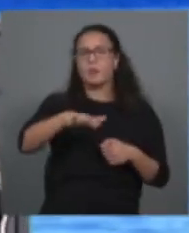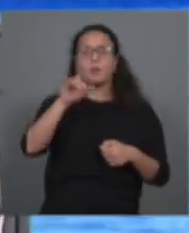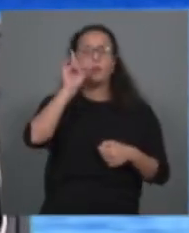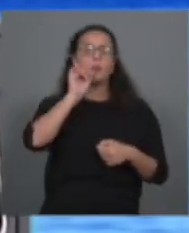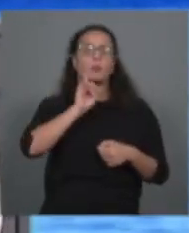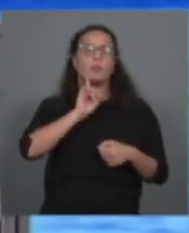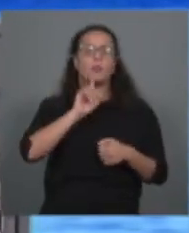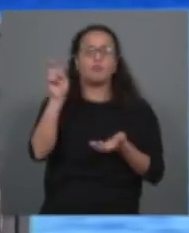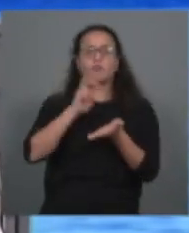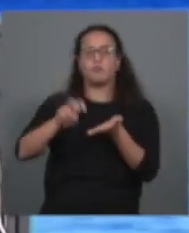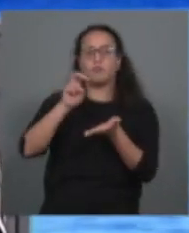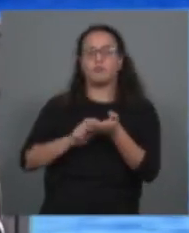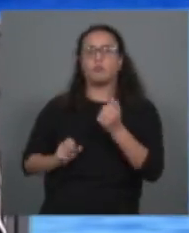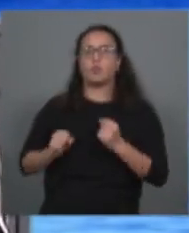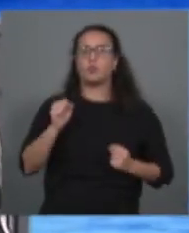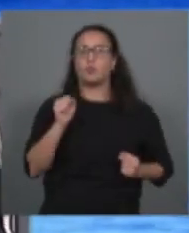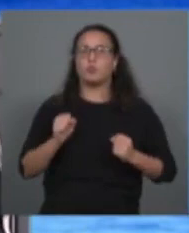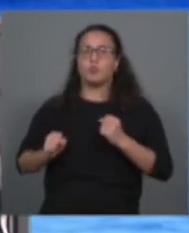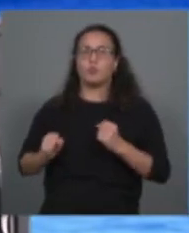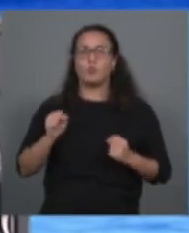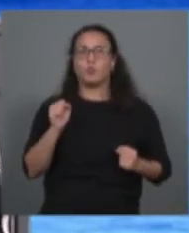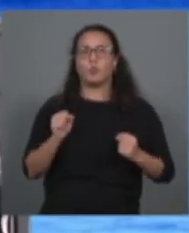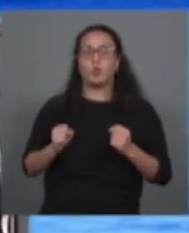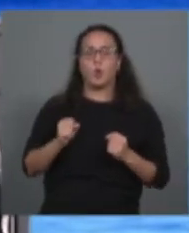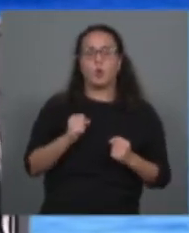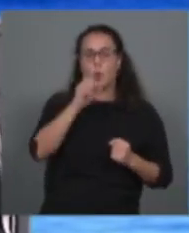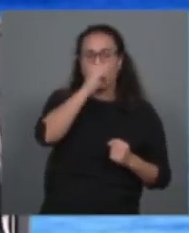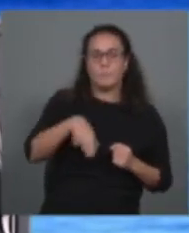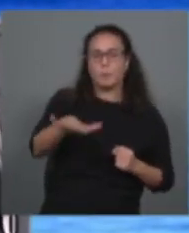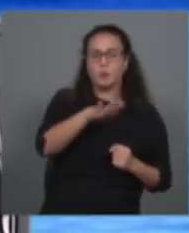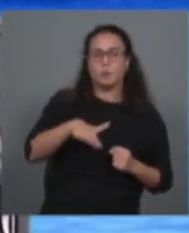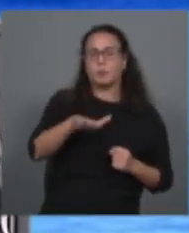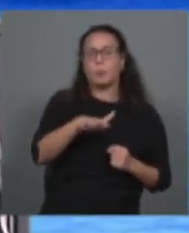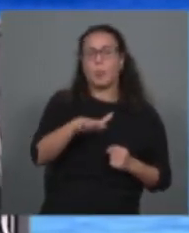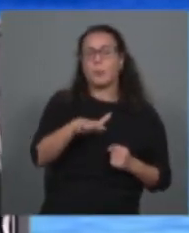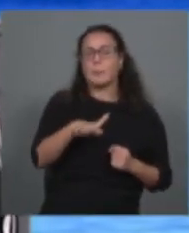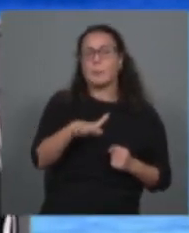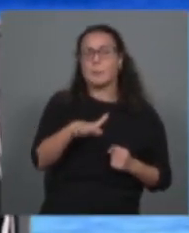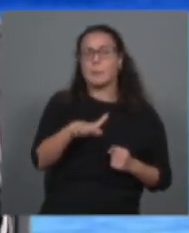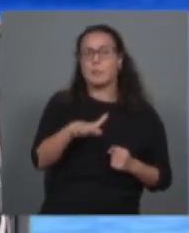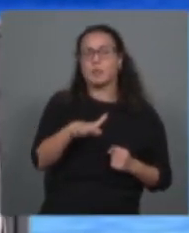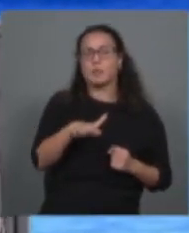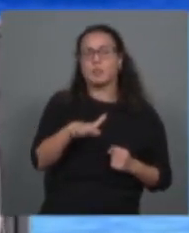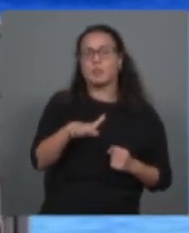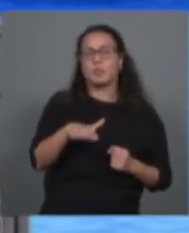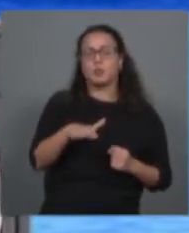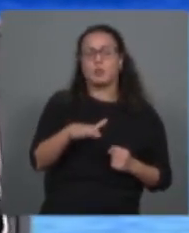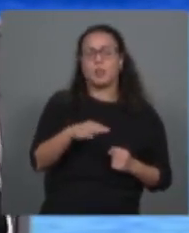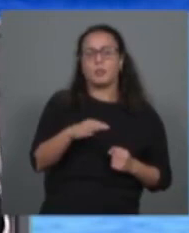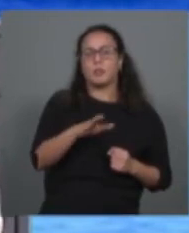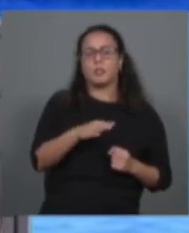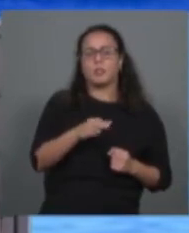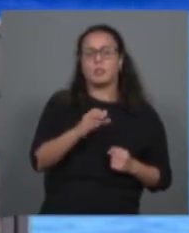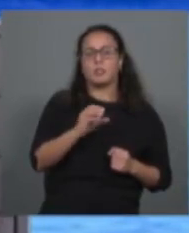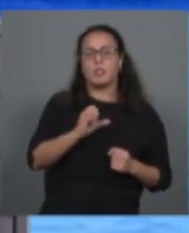no Parque Eduardo VII, de certeza que não vai, não é? Mas num estádio universitário, no Parque da Cidade, das pessoas